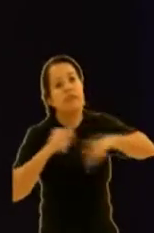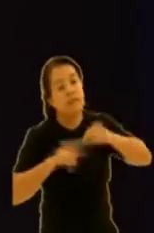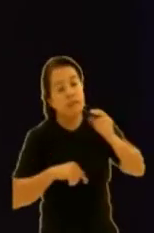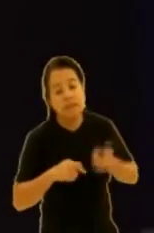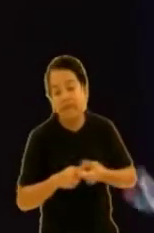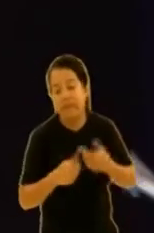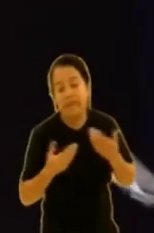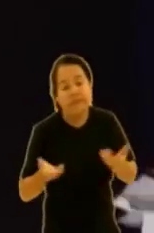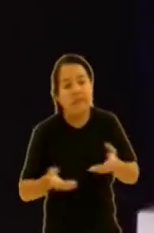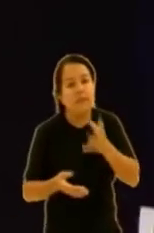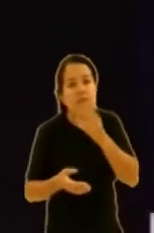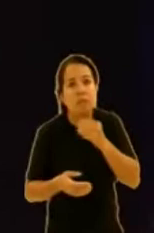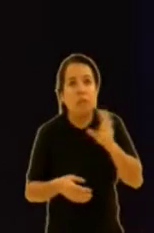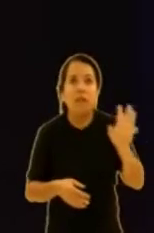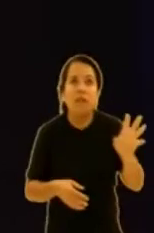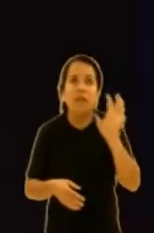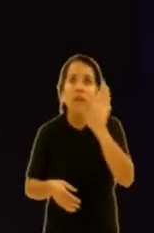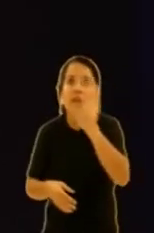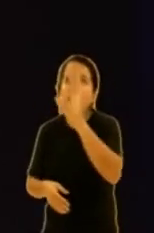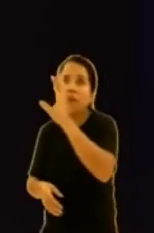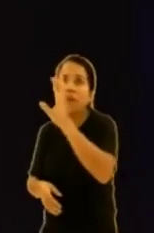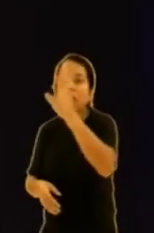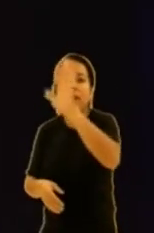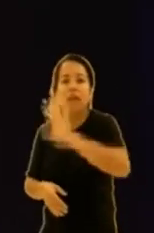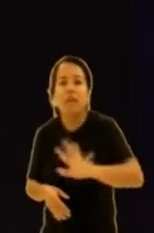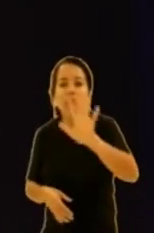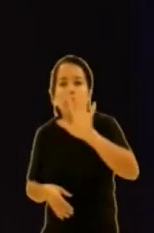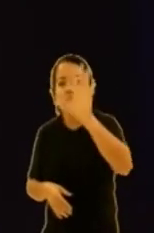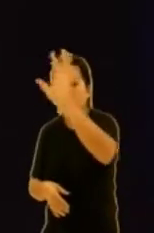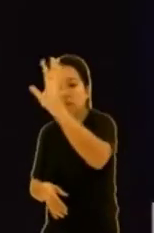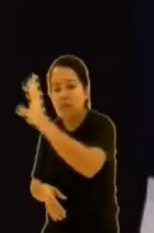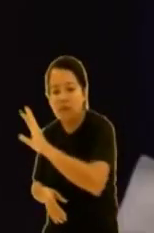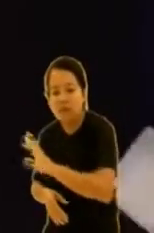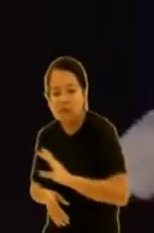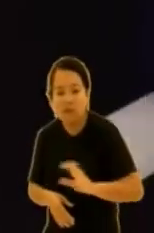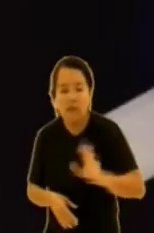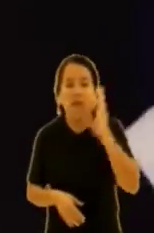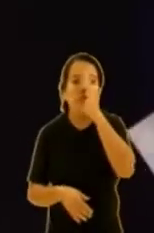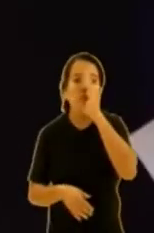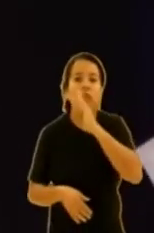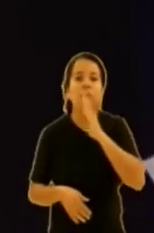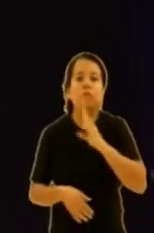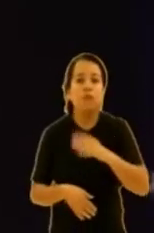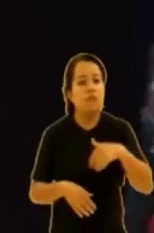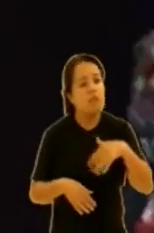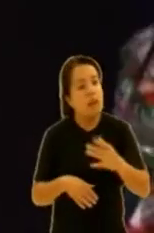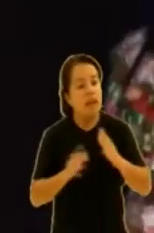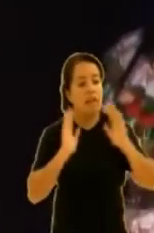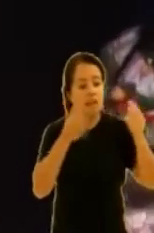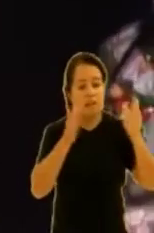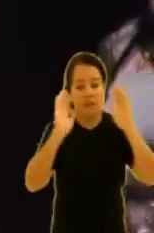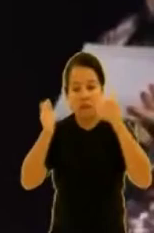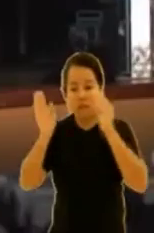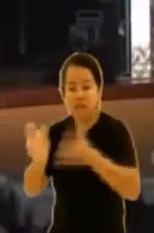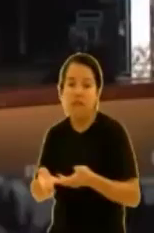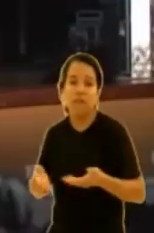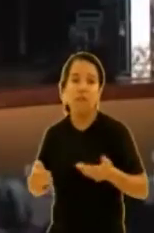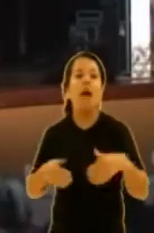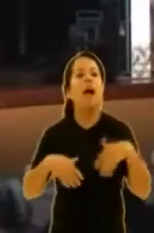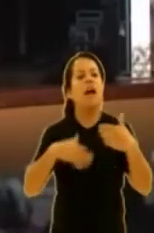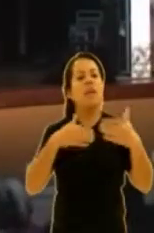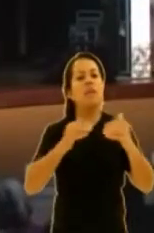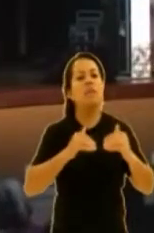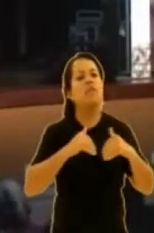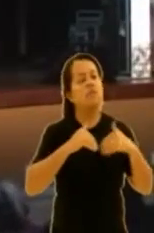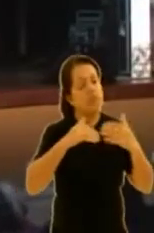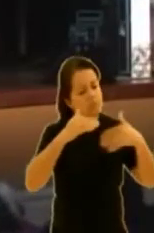em cada região do Brasil é uma especificidade, depois você tem um crescimento exponencial. Isso aconteceu em